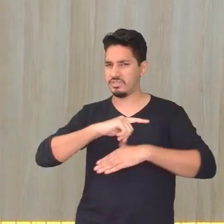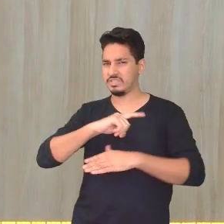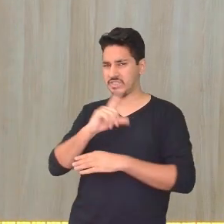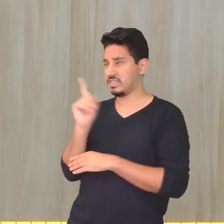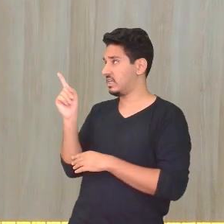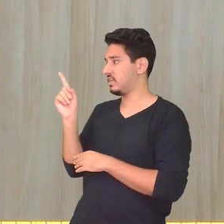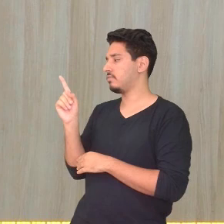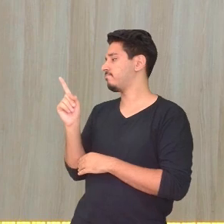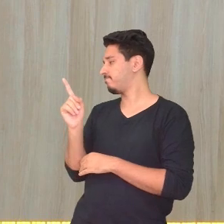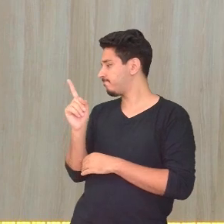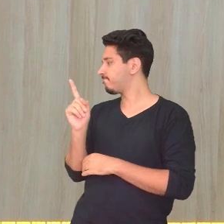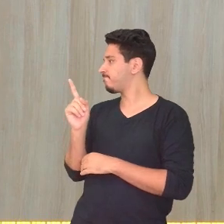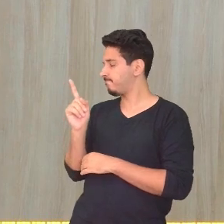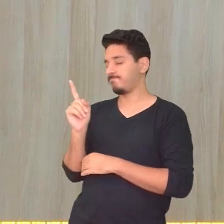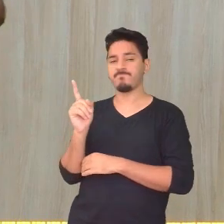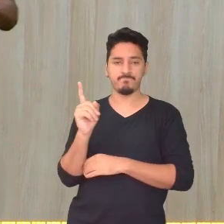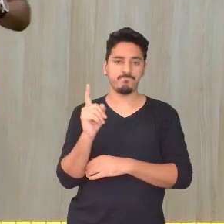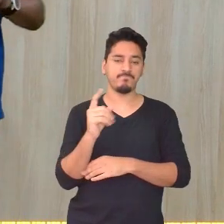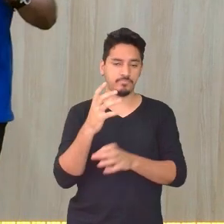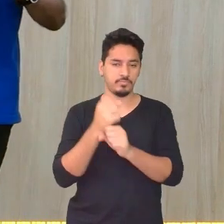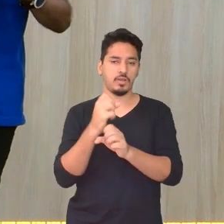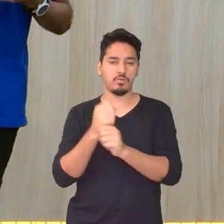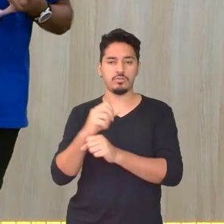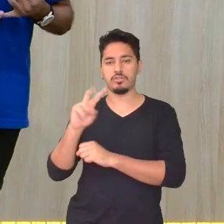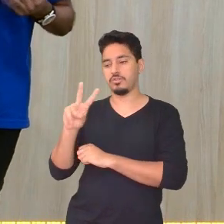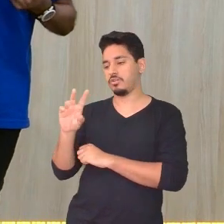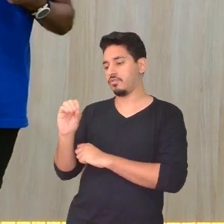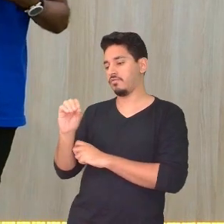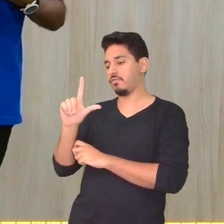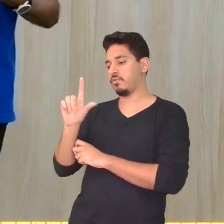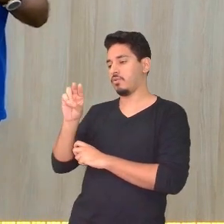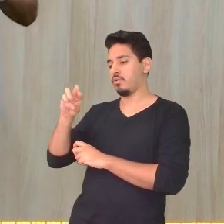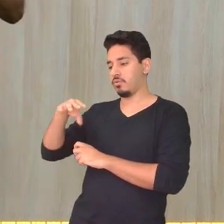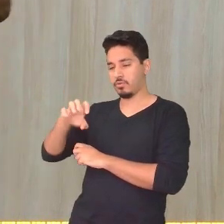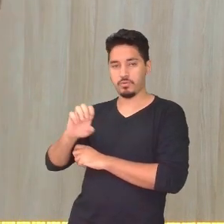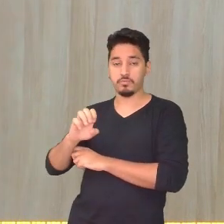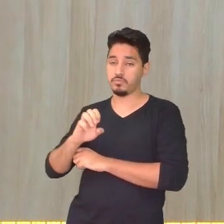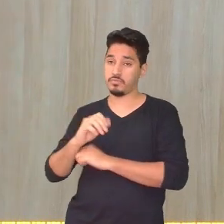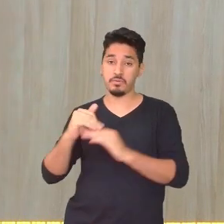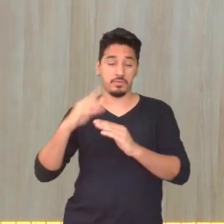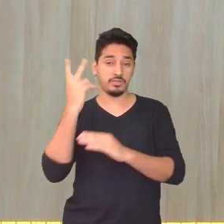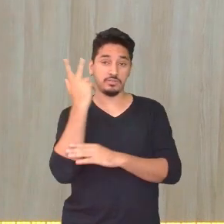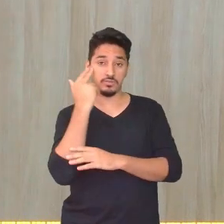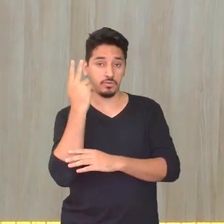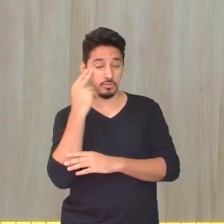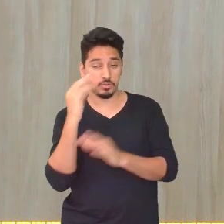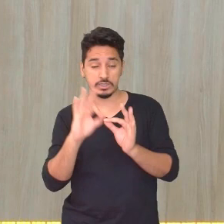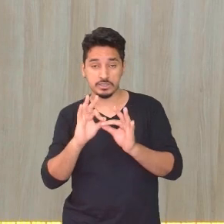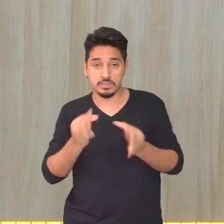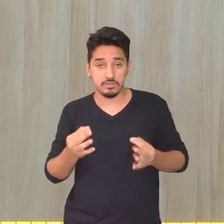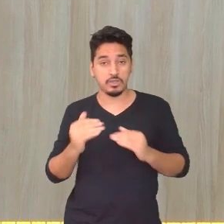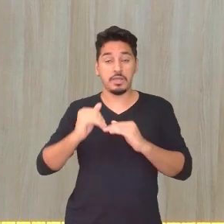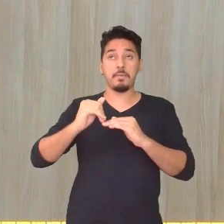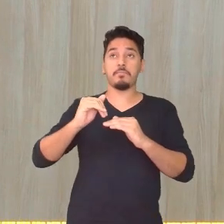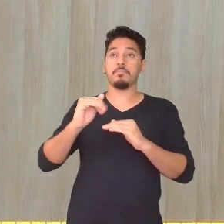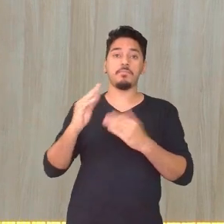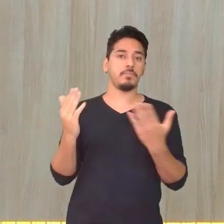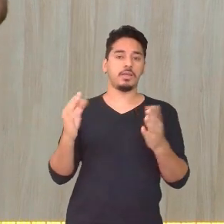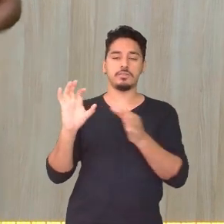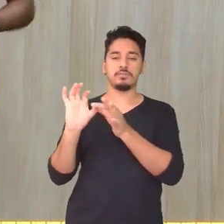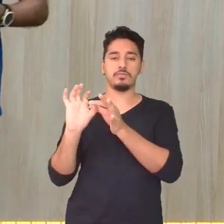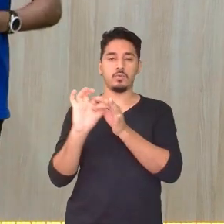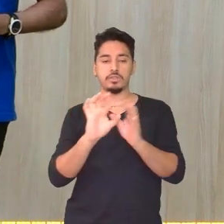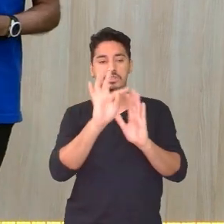avaliações? Muito, certo? Cálculo de volume, ou de prisma, ou de cilindro, que são os mais comuns, os mais simples, o que mais dá para